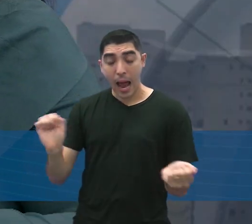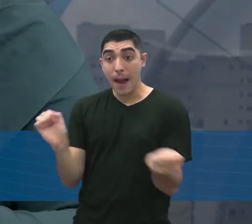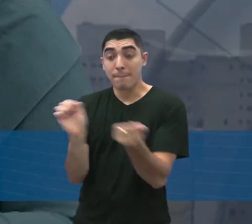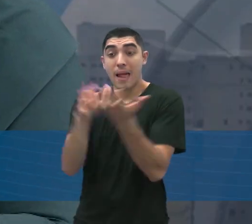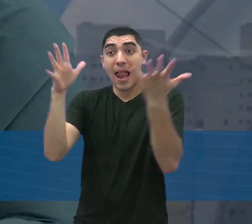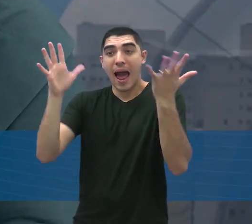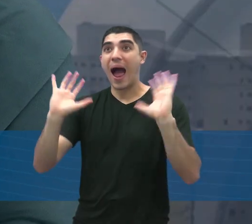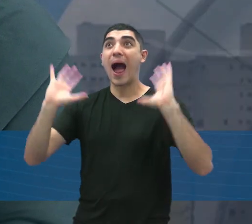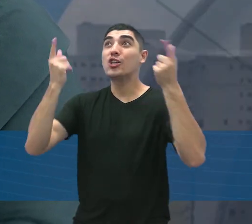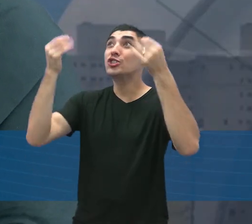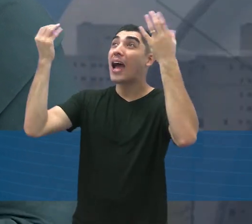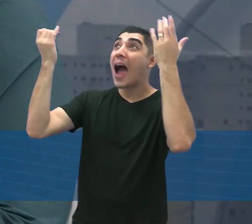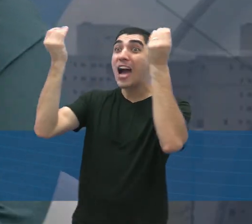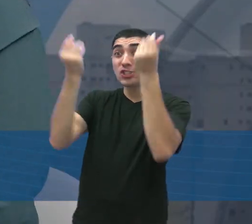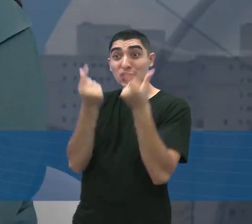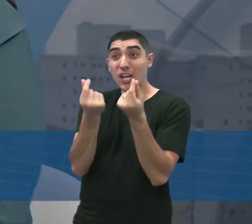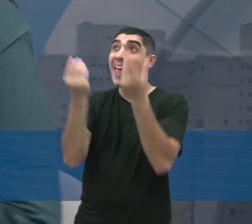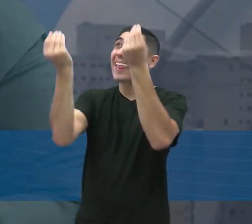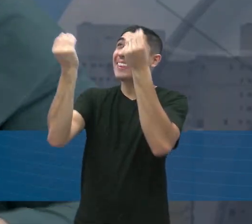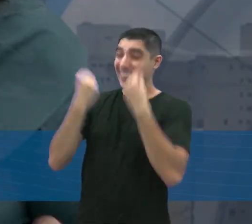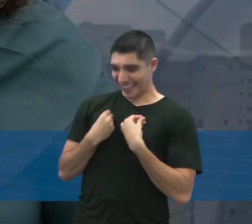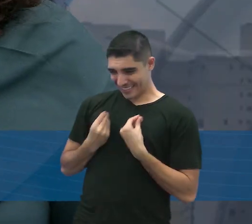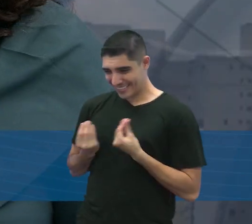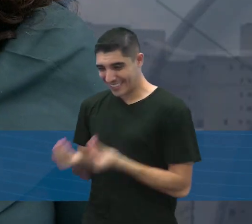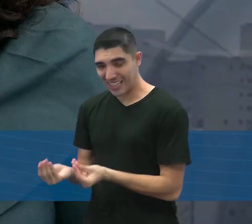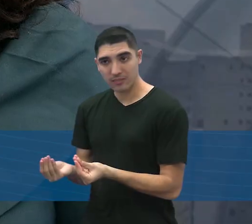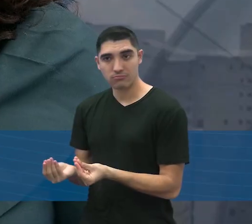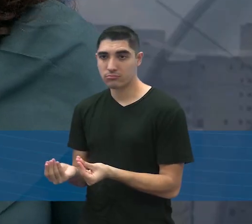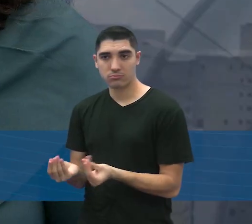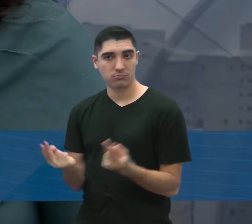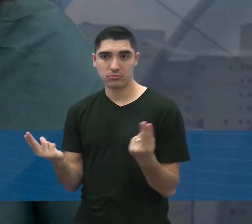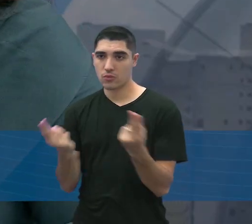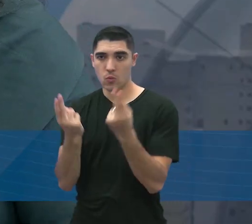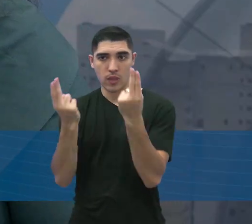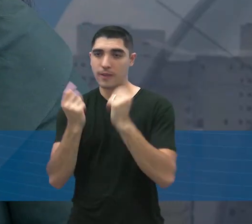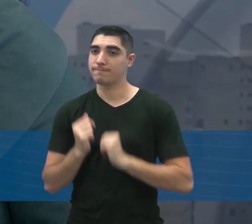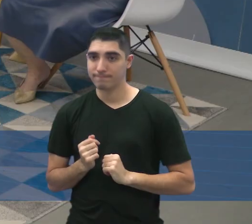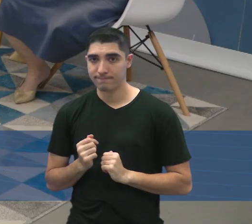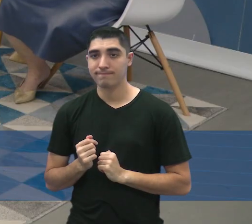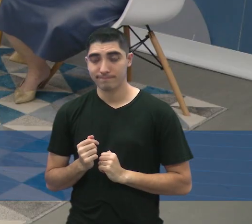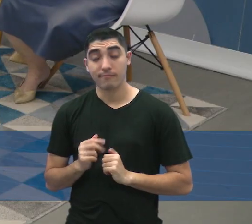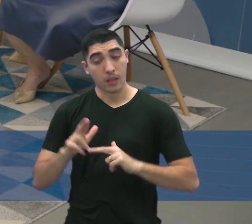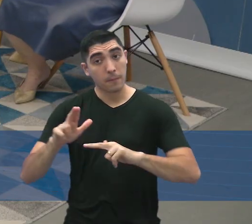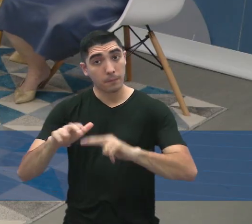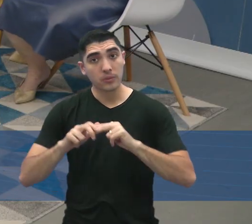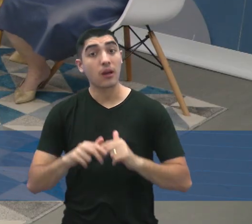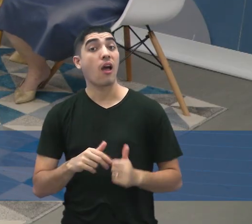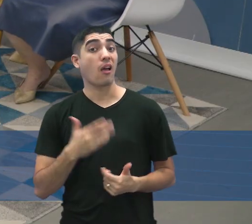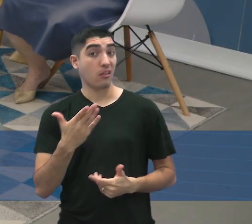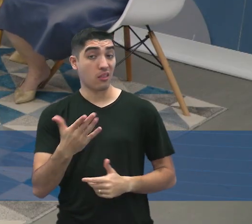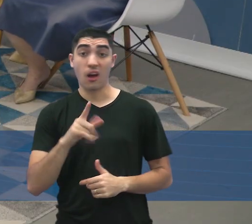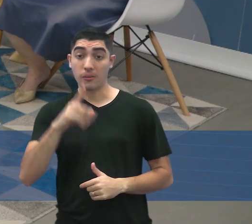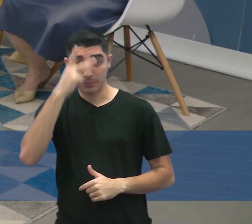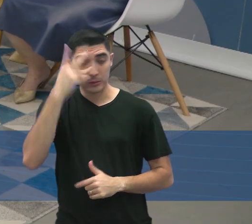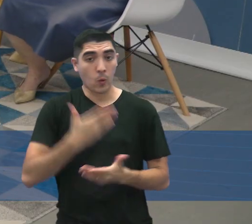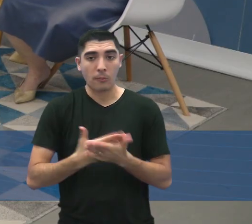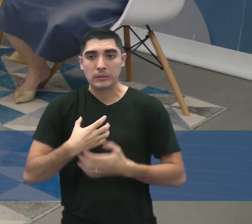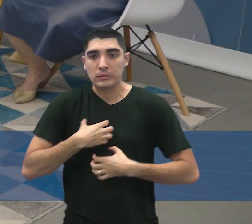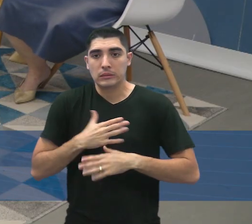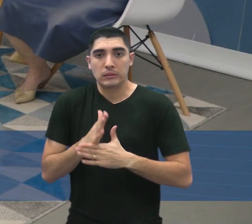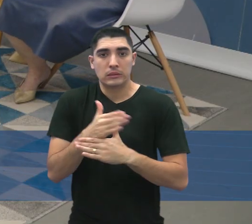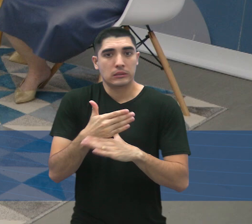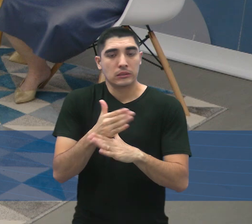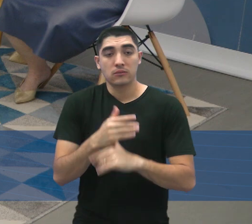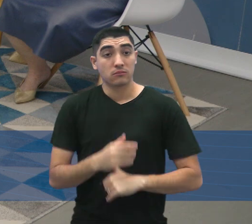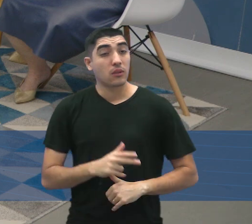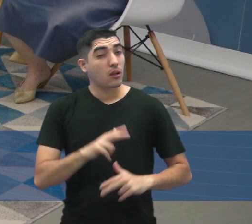não tem renda extra que fará ter uma entrada adicional. Então, fatalmente, ela vai cair, não tem jeito, vai se perder mesmo. O difícil disso